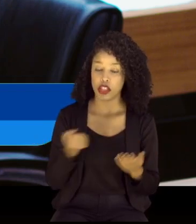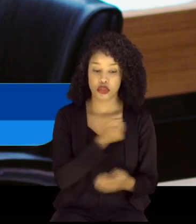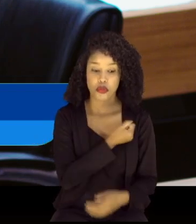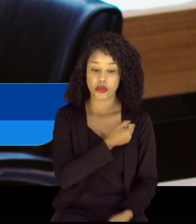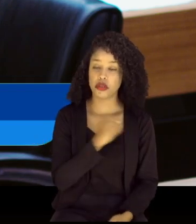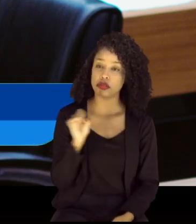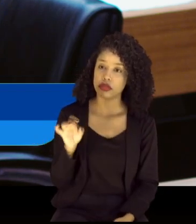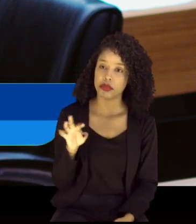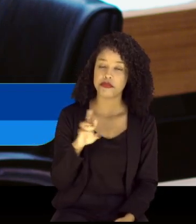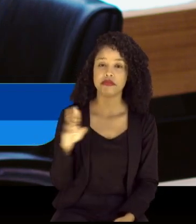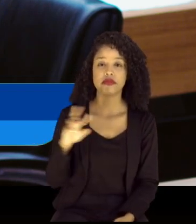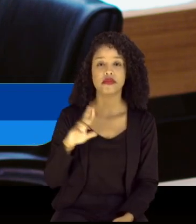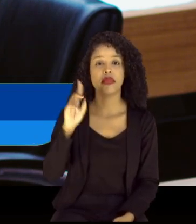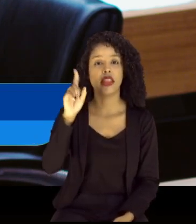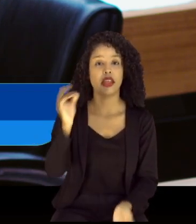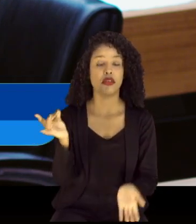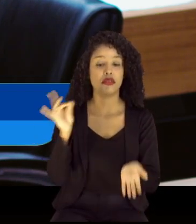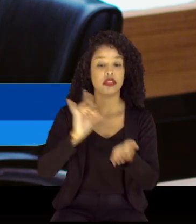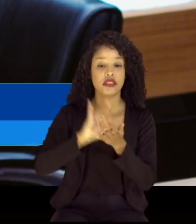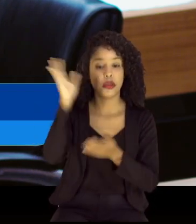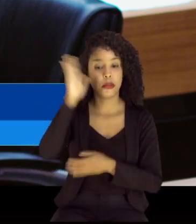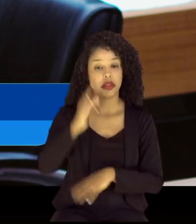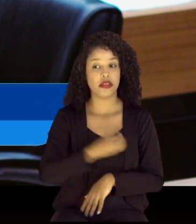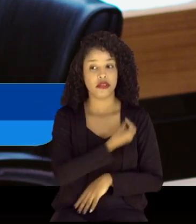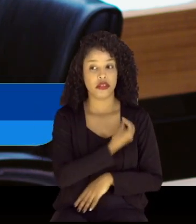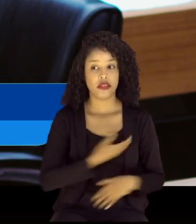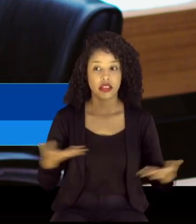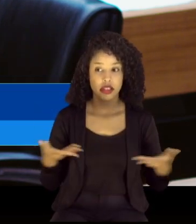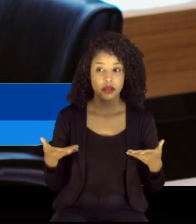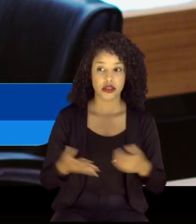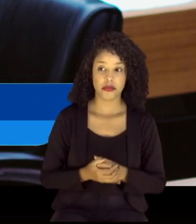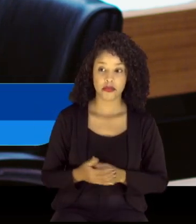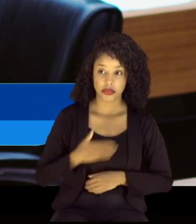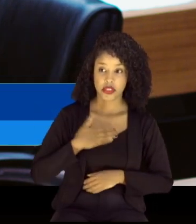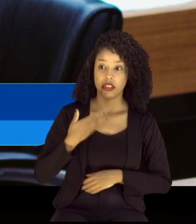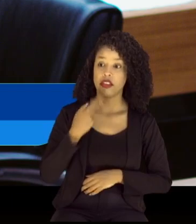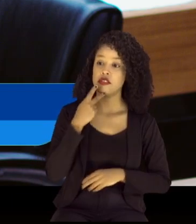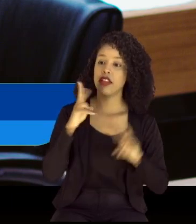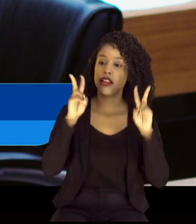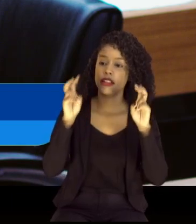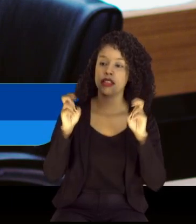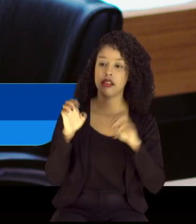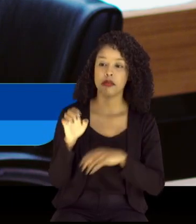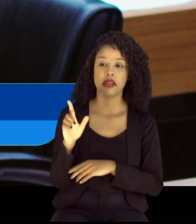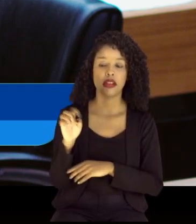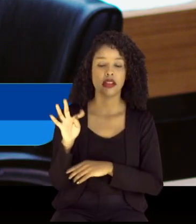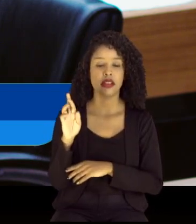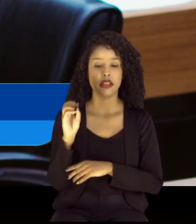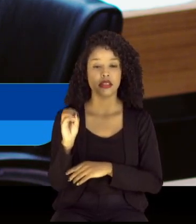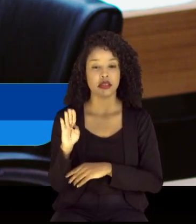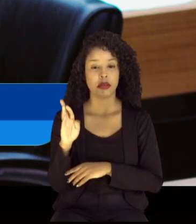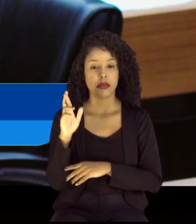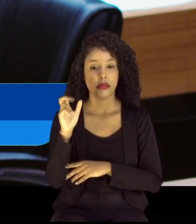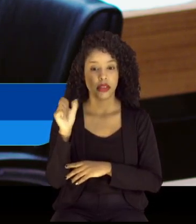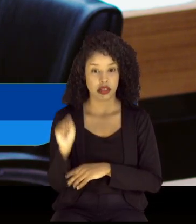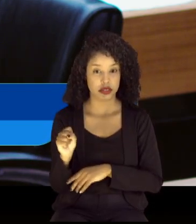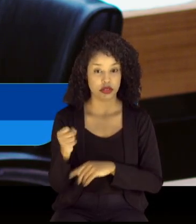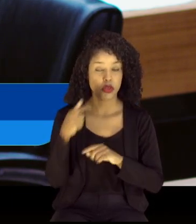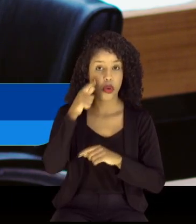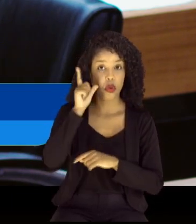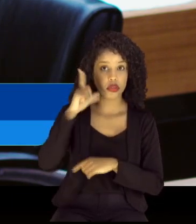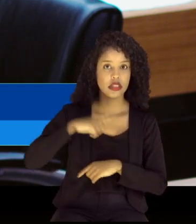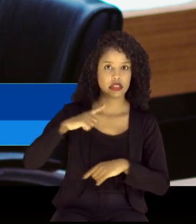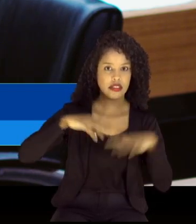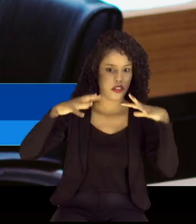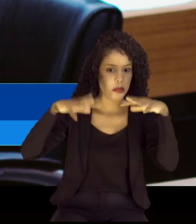a realidade do que o Brasil está vivendo hoje. Me assusta também falar de Eletrobras. Ontem, o Brasil teve um corte na energia